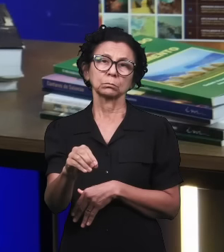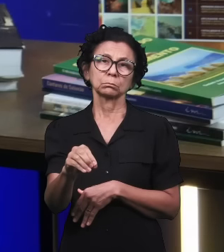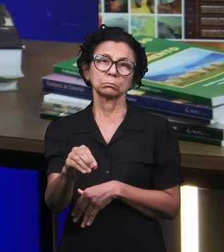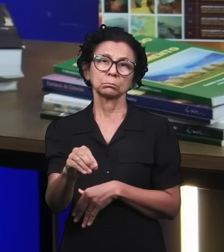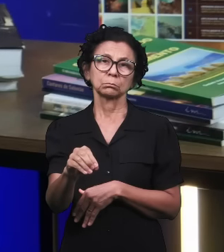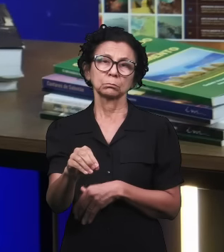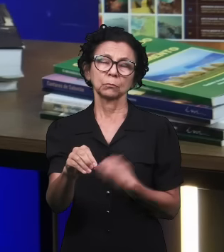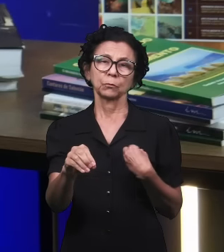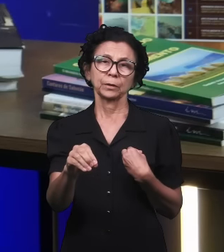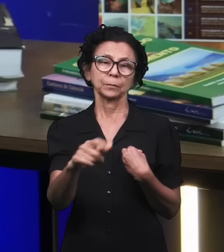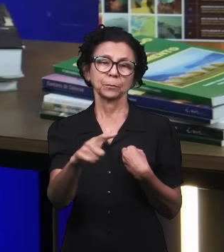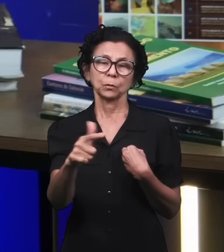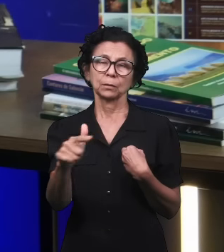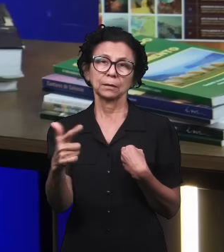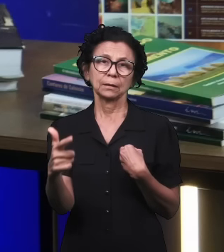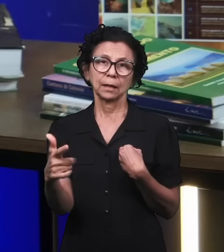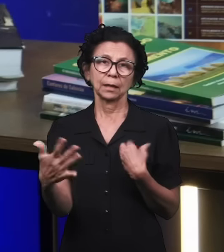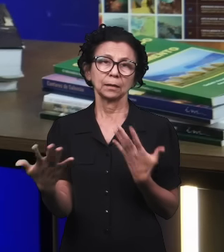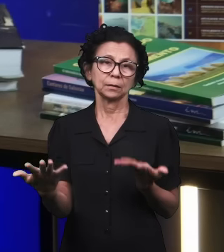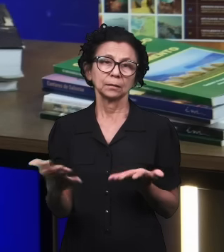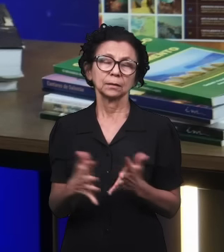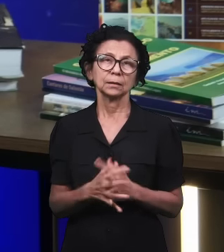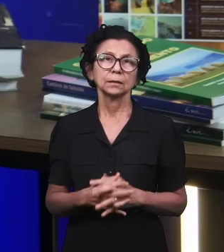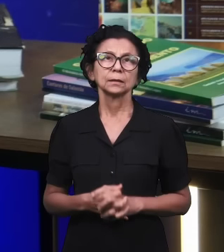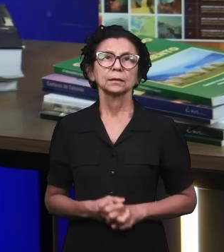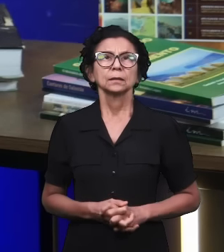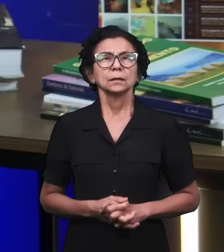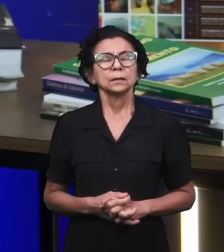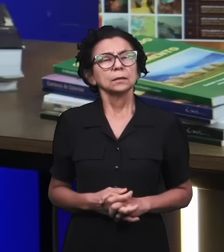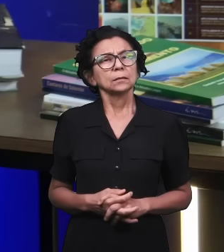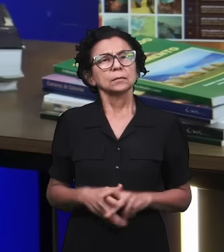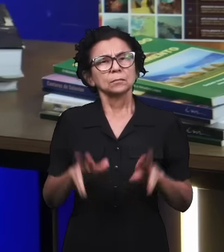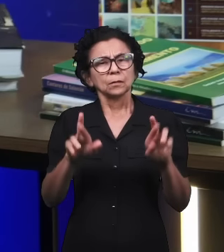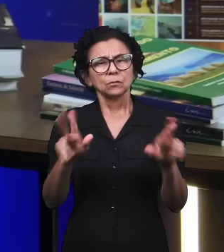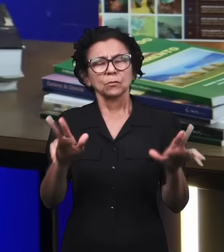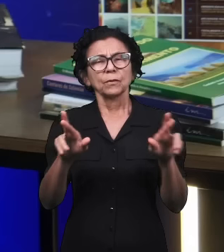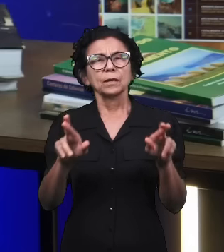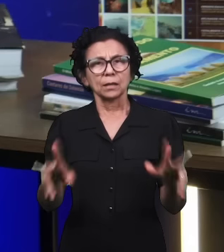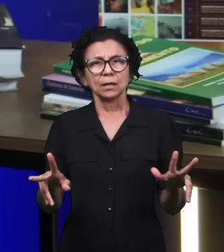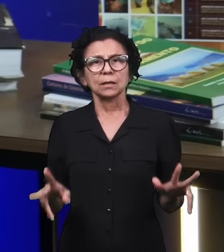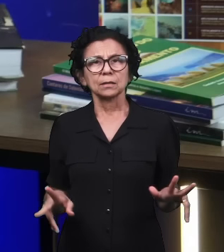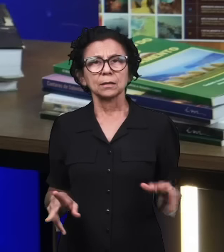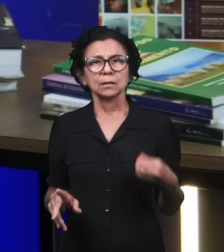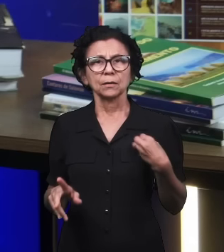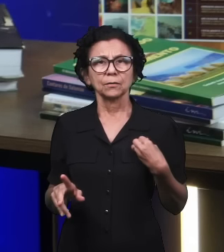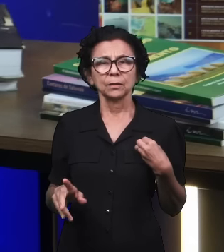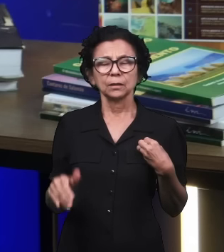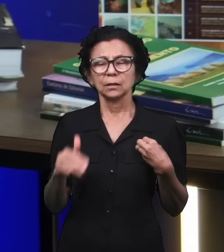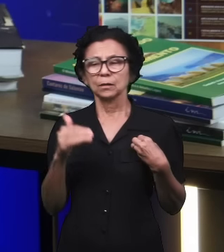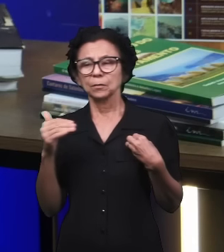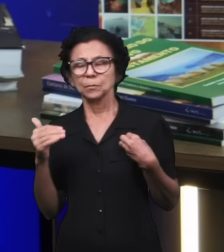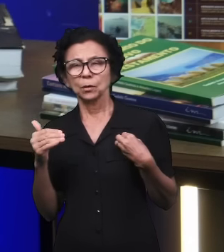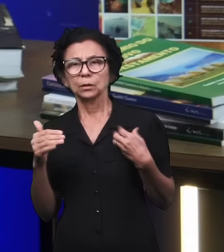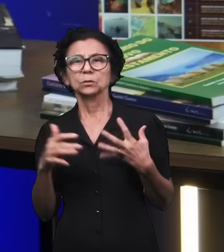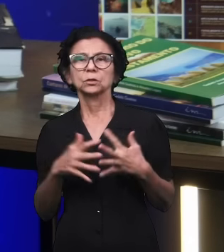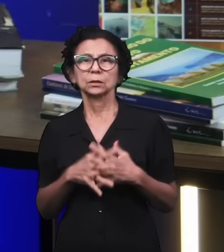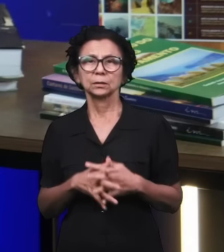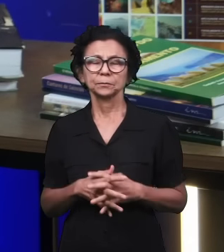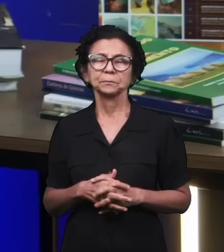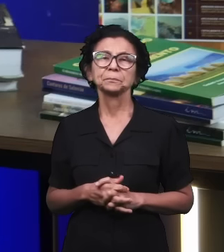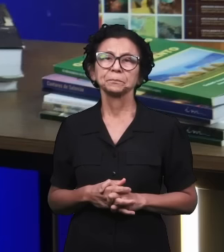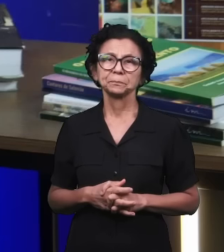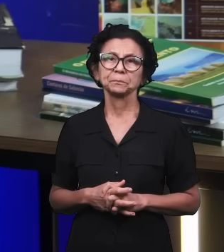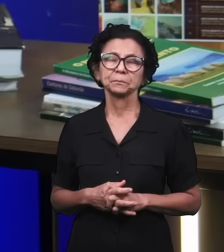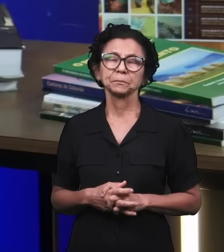um contraponto, né? Bem distinto, onde havia vida e onde há morte, né? E aí a gente até